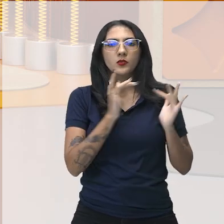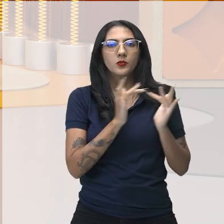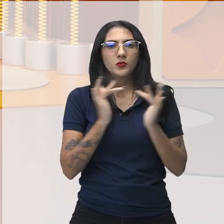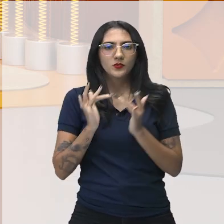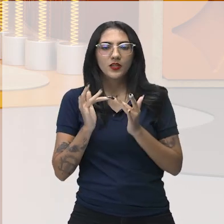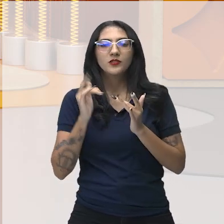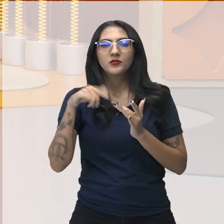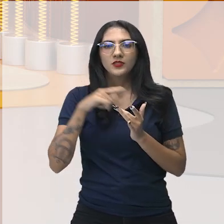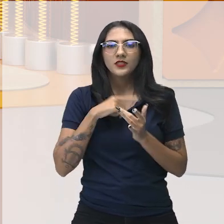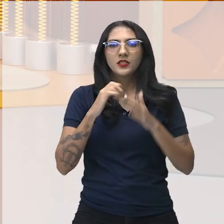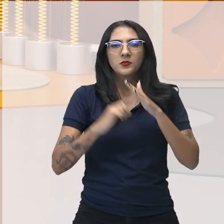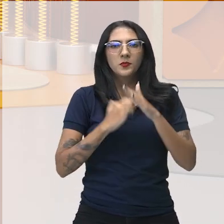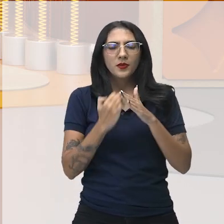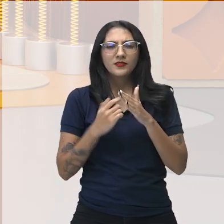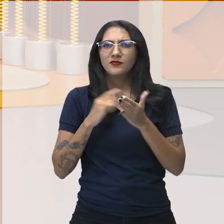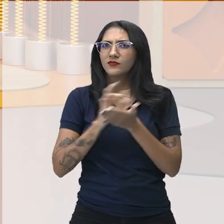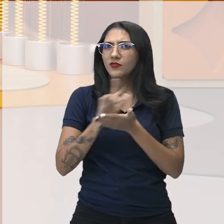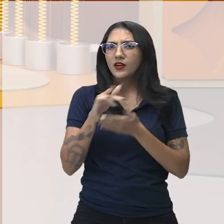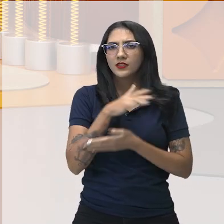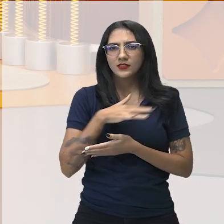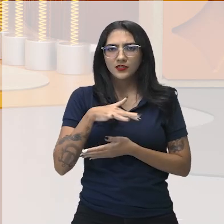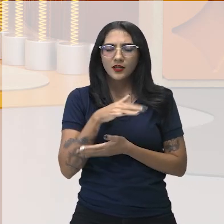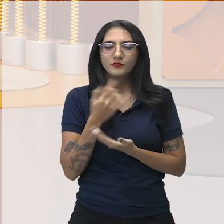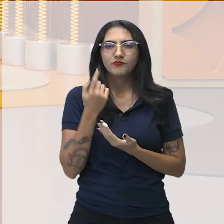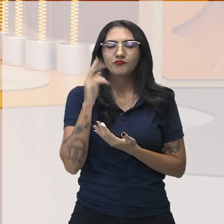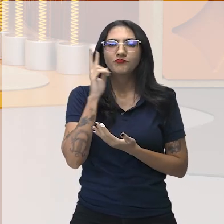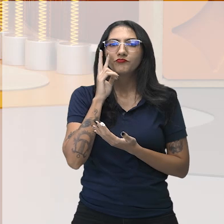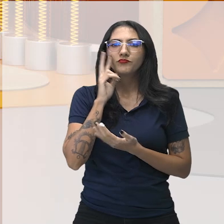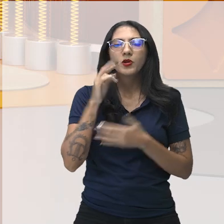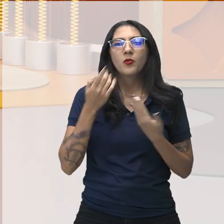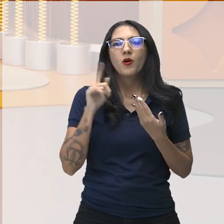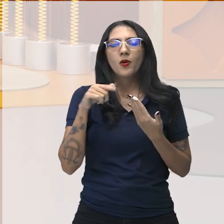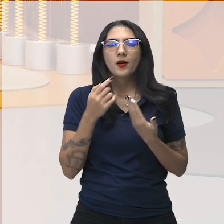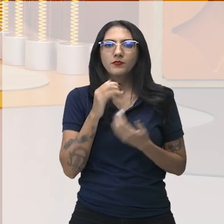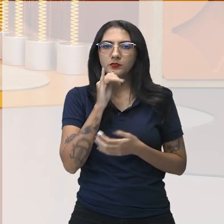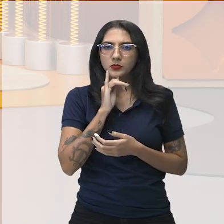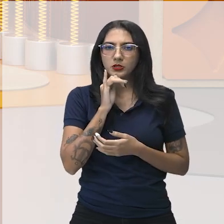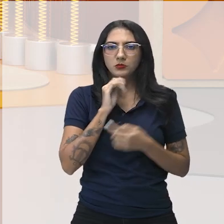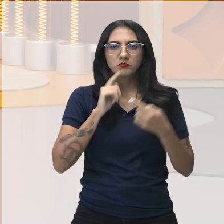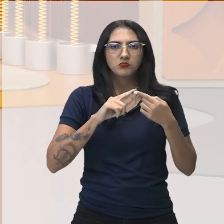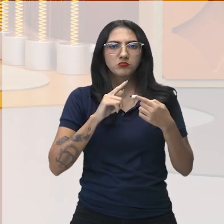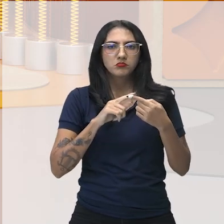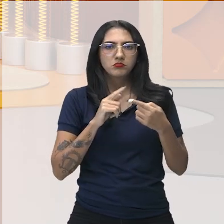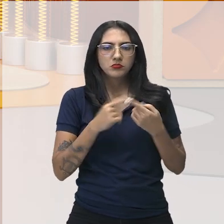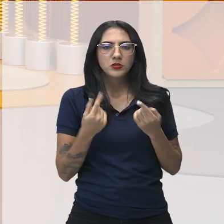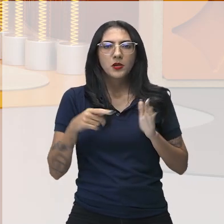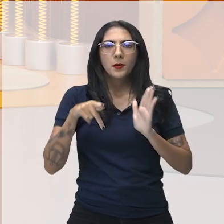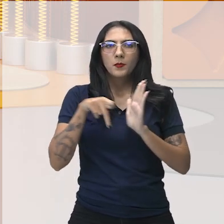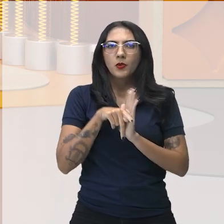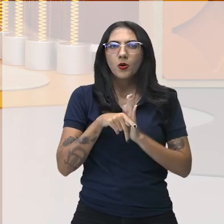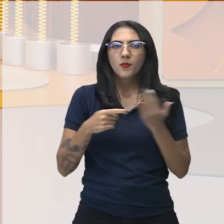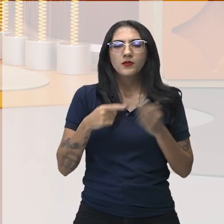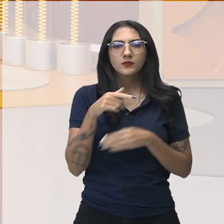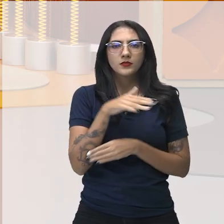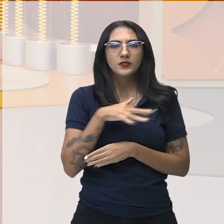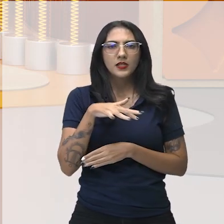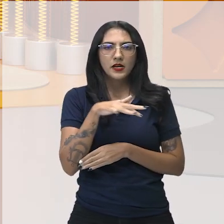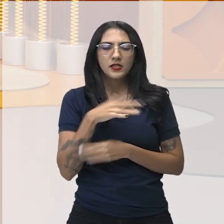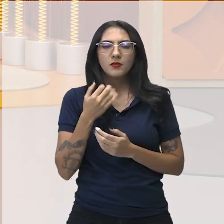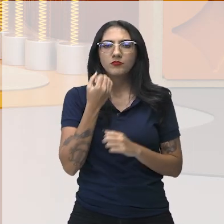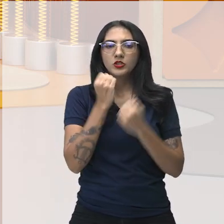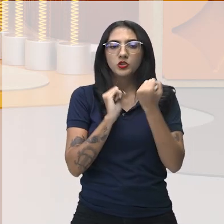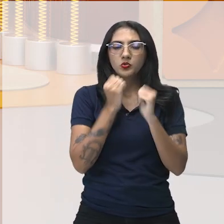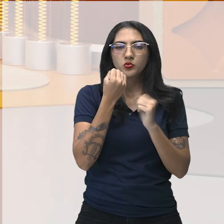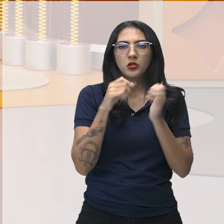das transnacionais, nós temos diversos segmentos. Vamos lá. Temos ali as transnacionais da